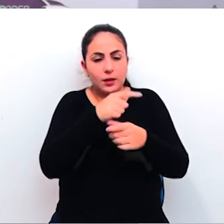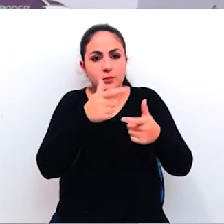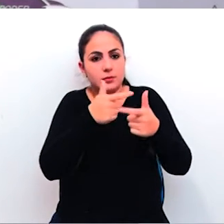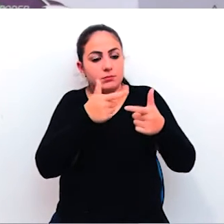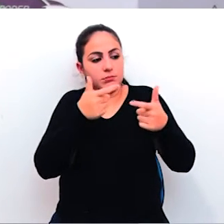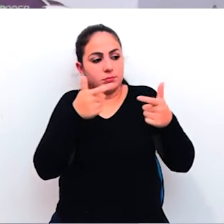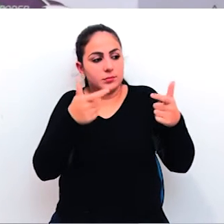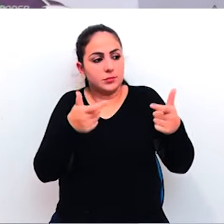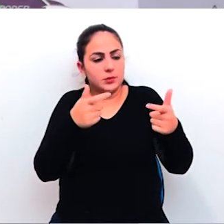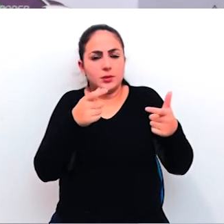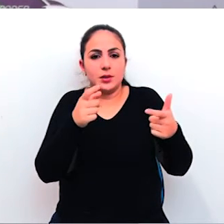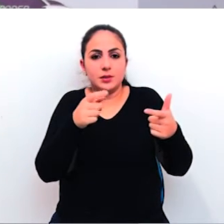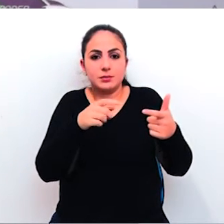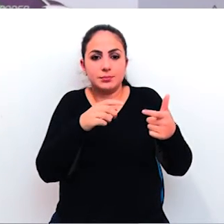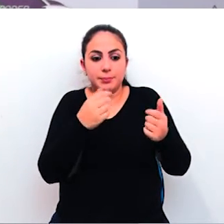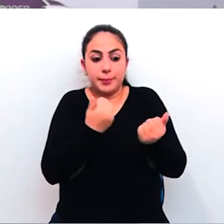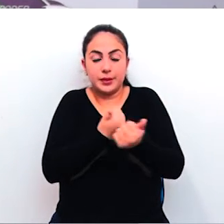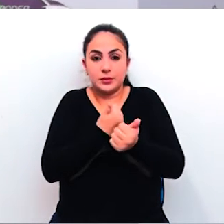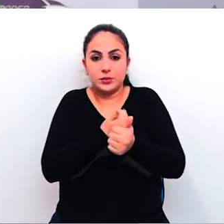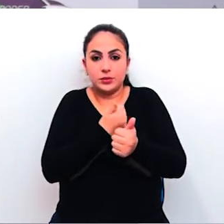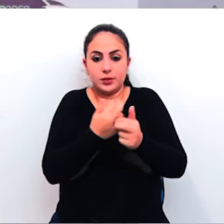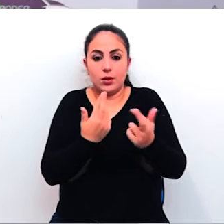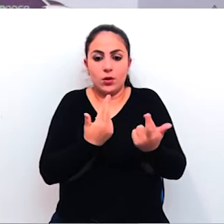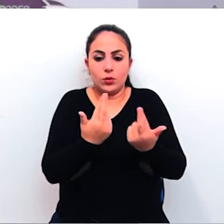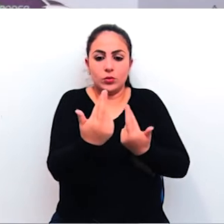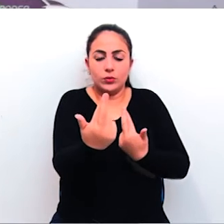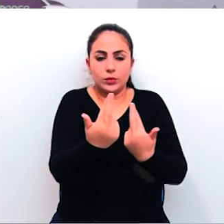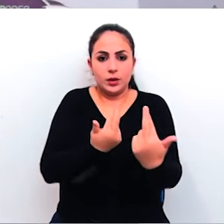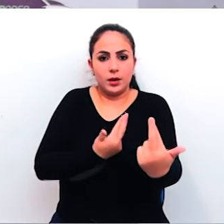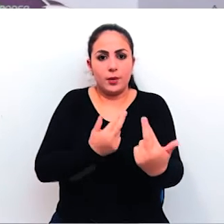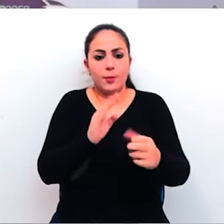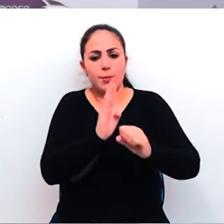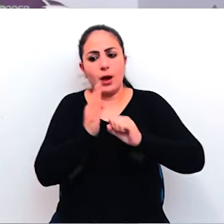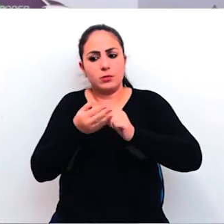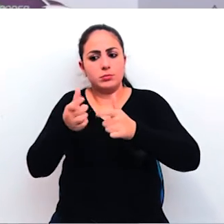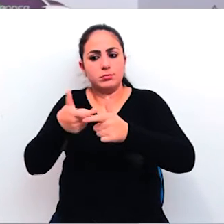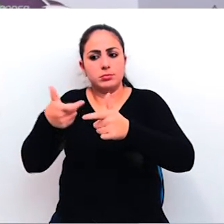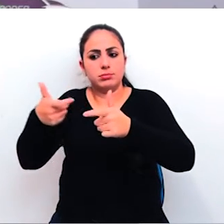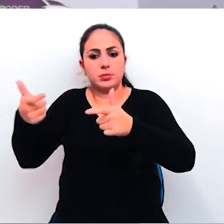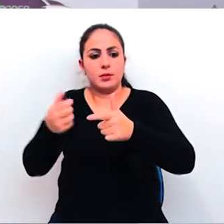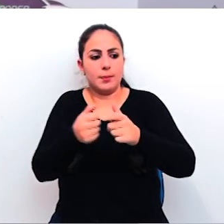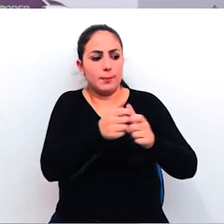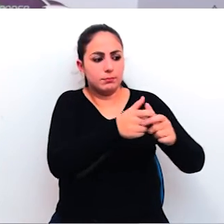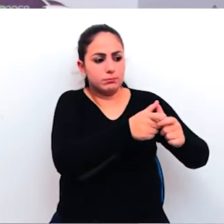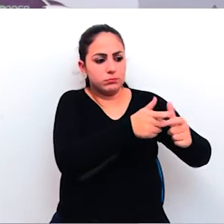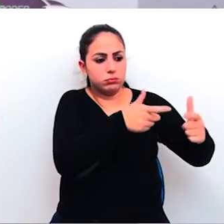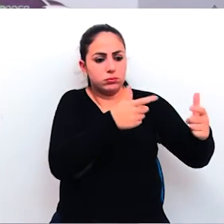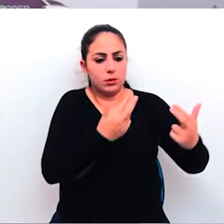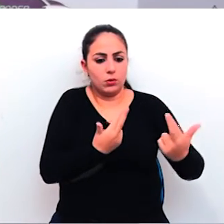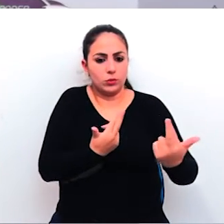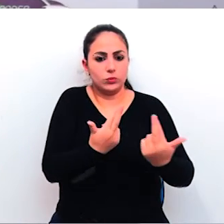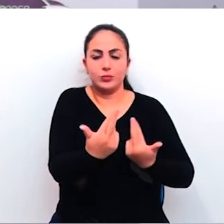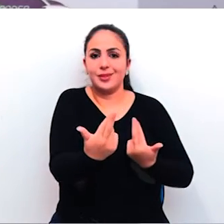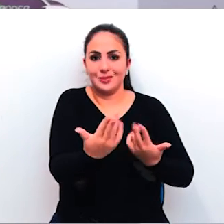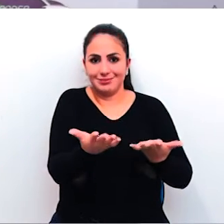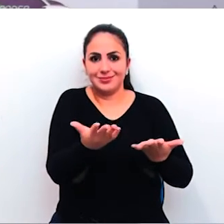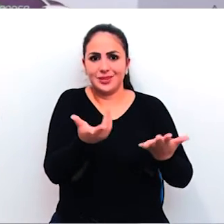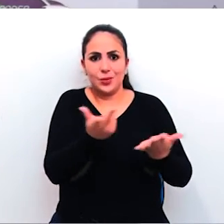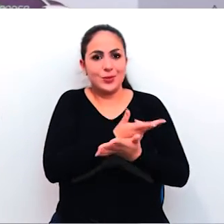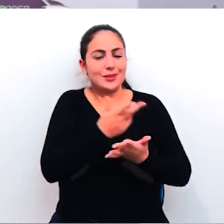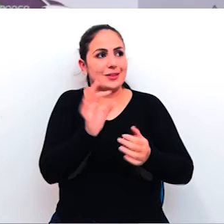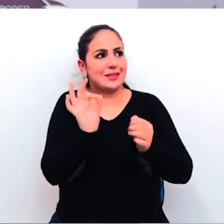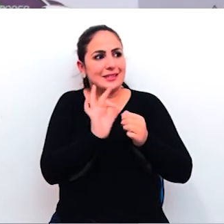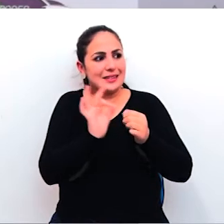foi crescendo em torno do da rodovia os bairros foram crescendo indústrias foram instalando comércio e